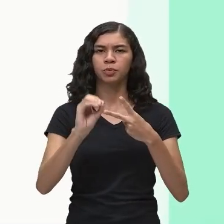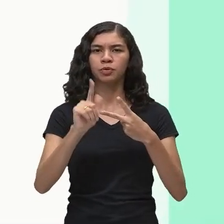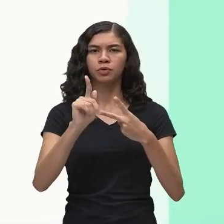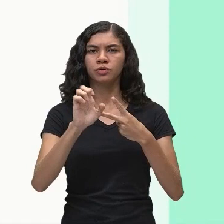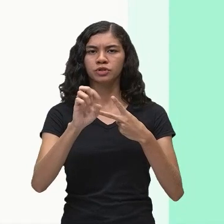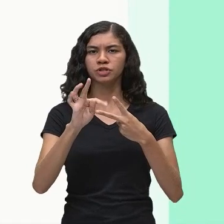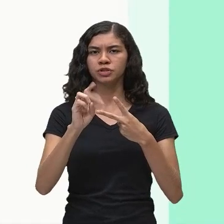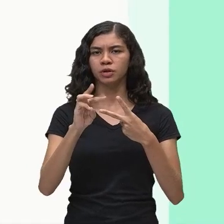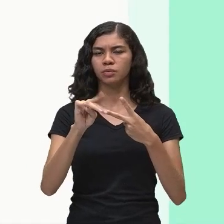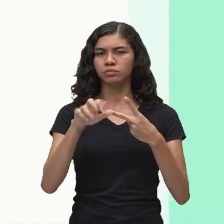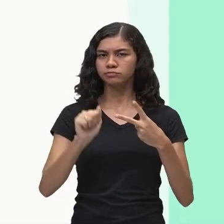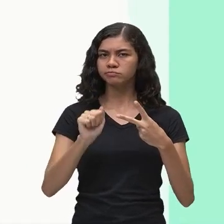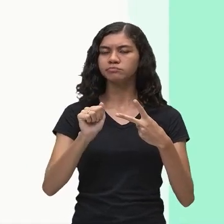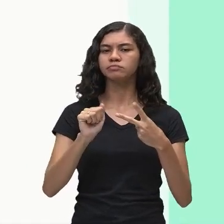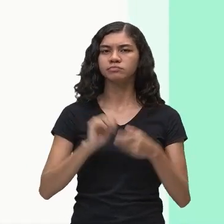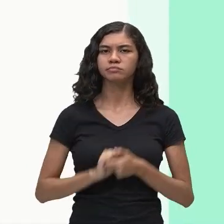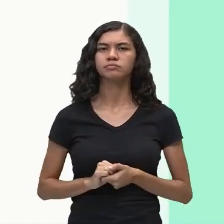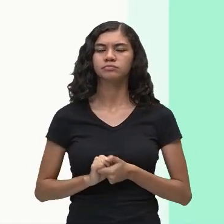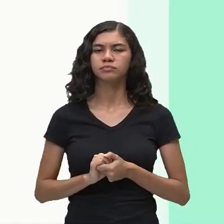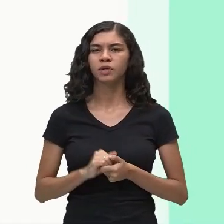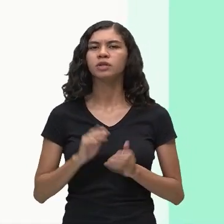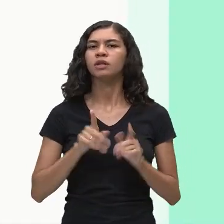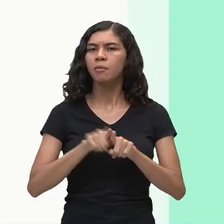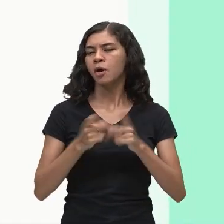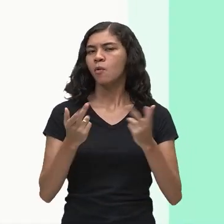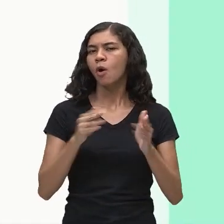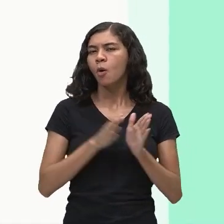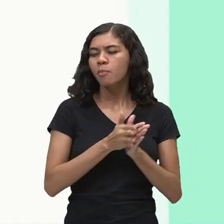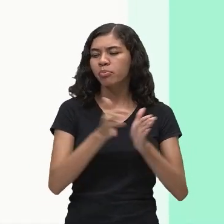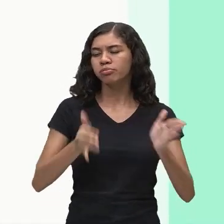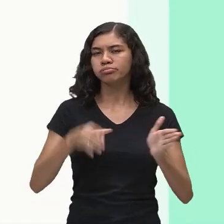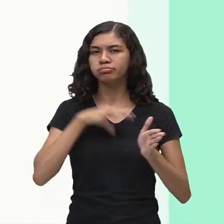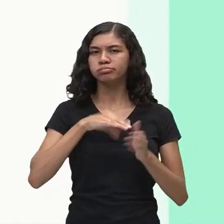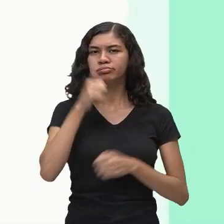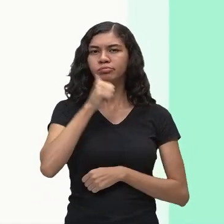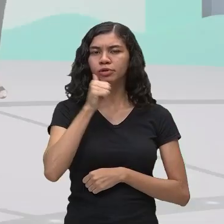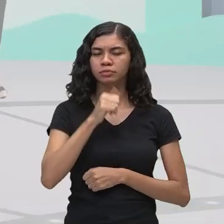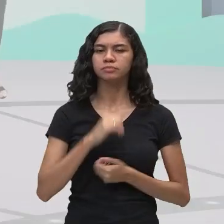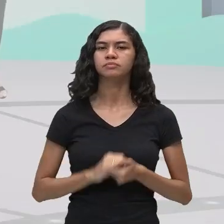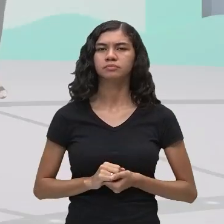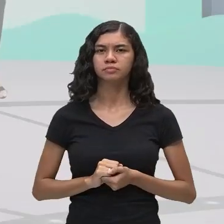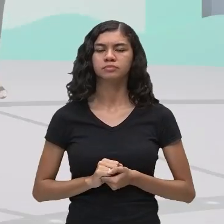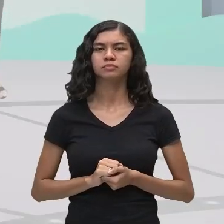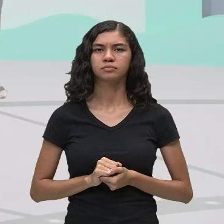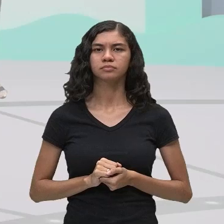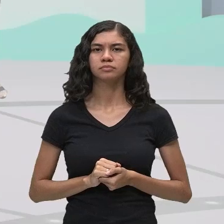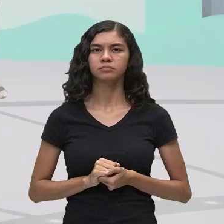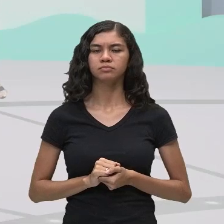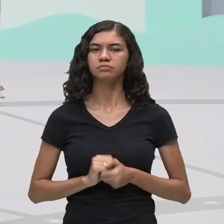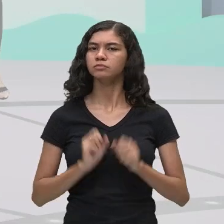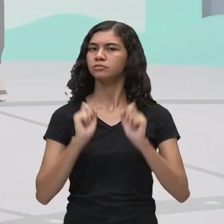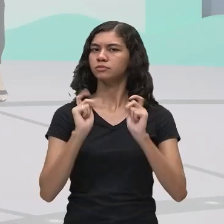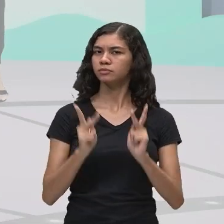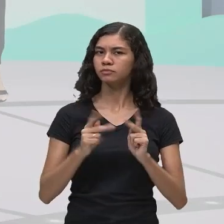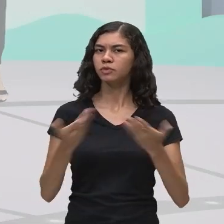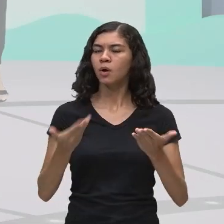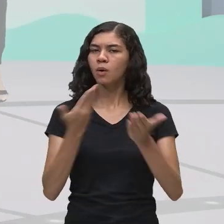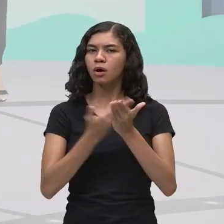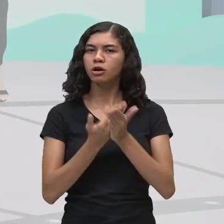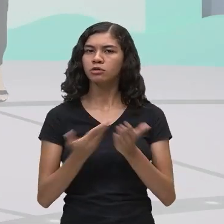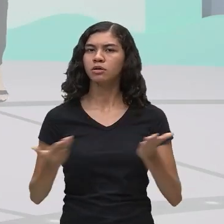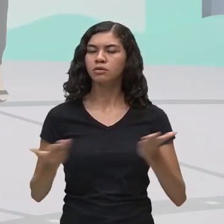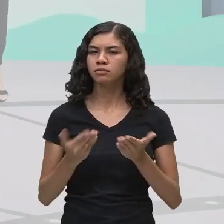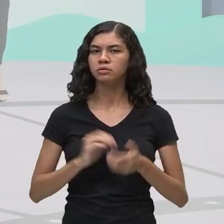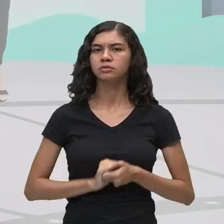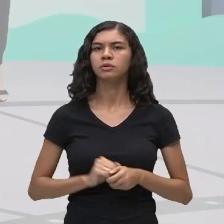a progesterona atua no ciclo menstrual e também no útero. Certo, gente? Essa foi a nossa aula, mas